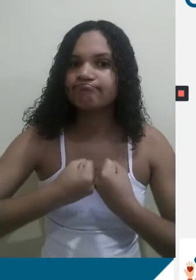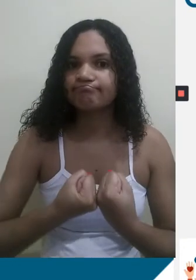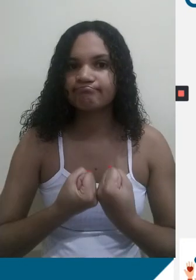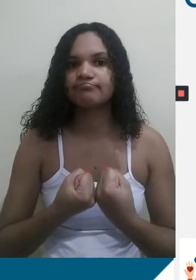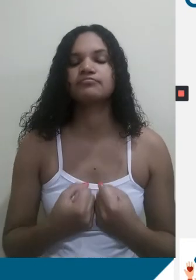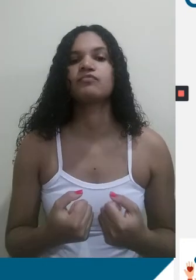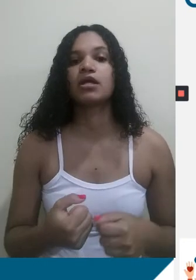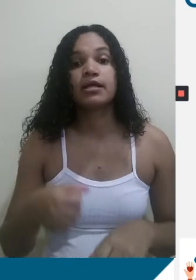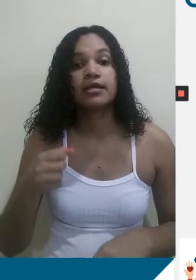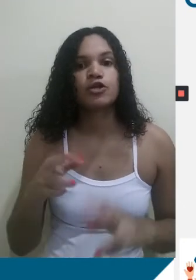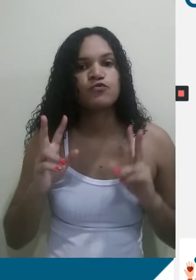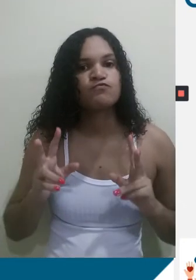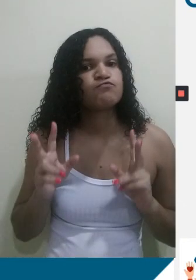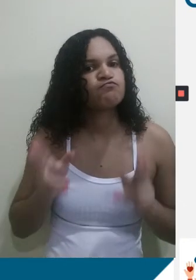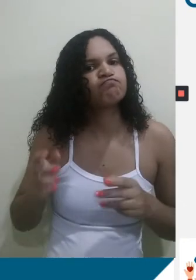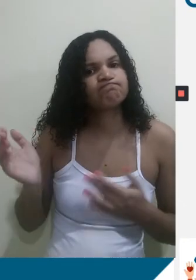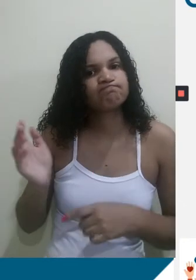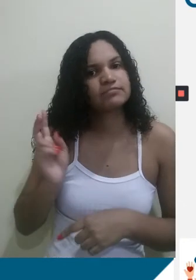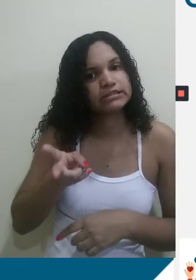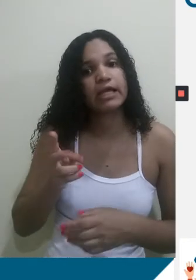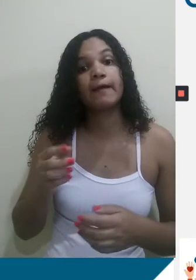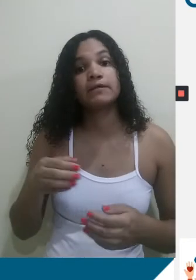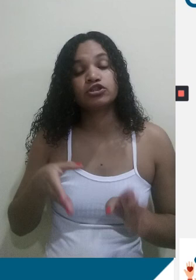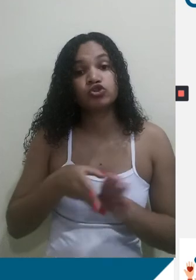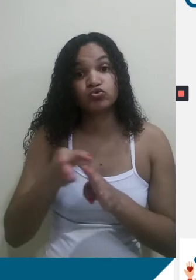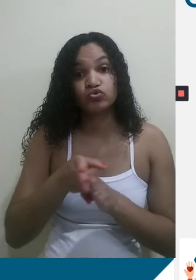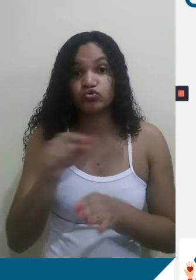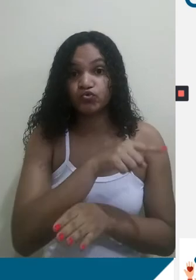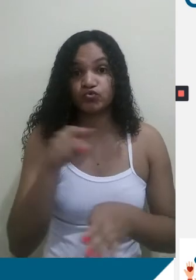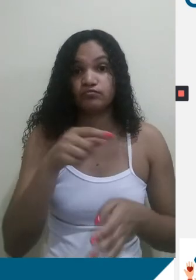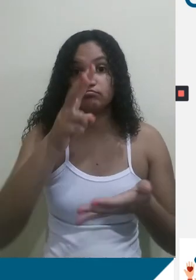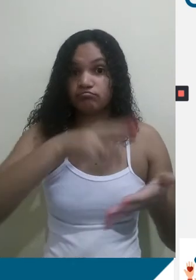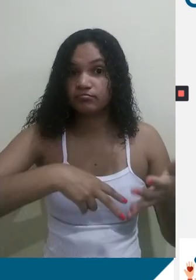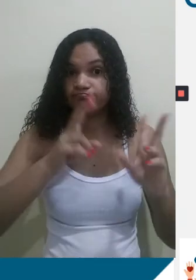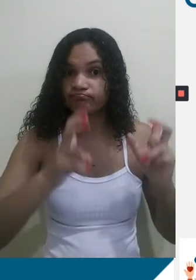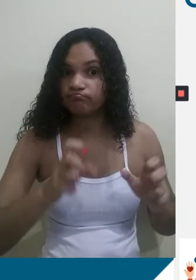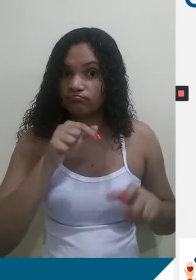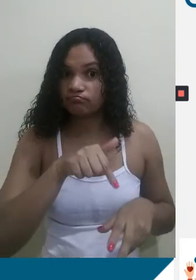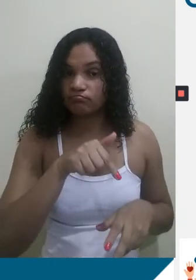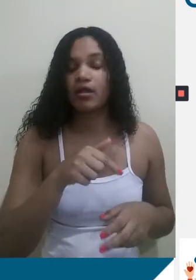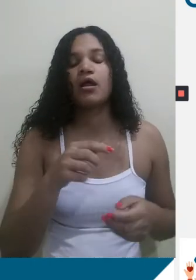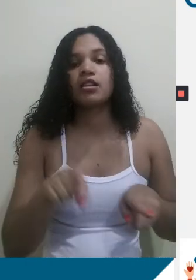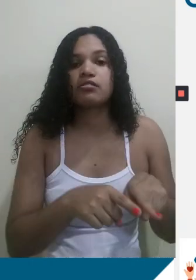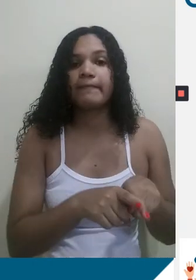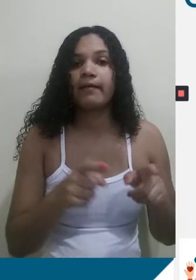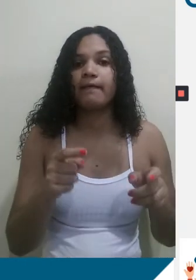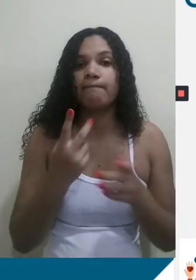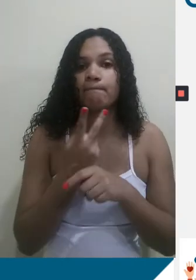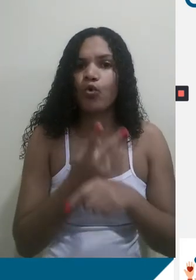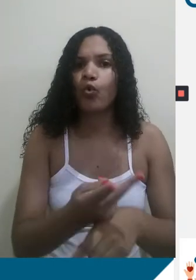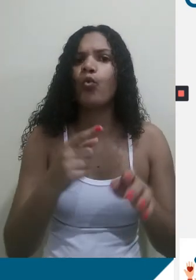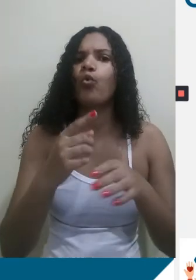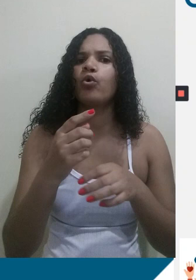dedicação. E, como sempre, sugerimos leituras de apoio sobre o assunto, de textos sobre o assunto. Procurem muitas das